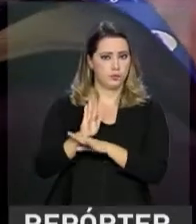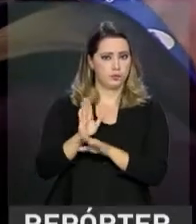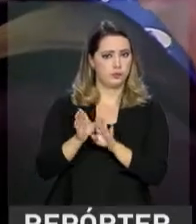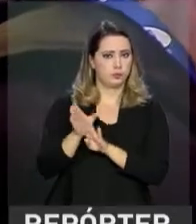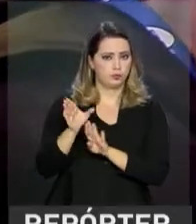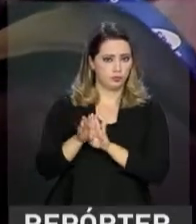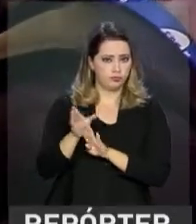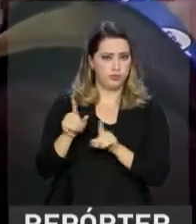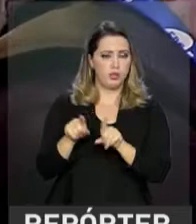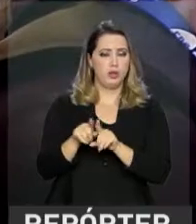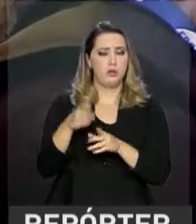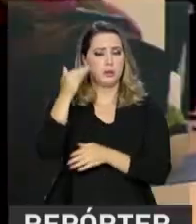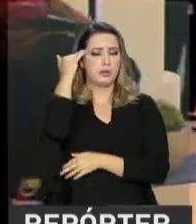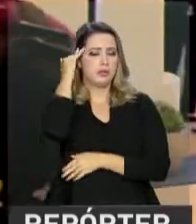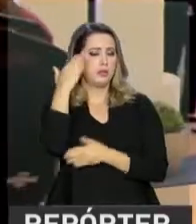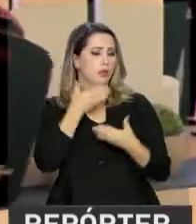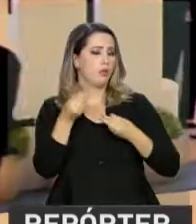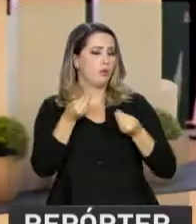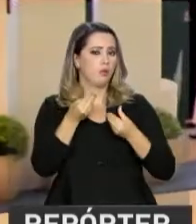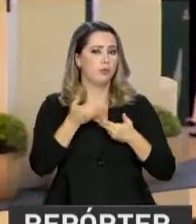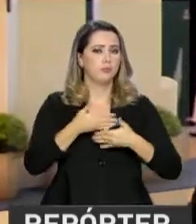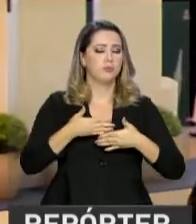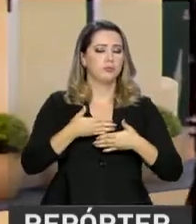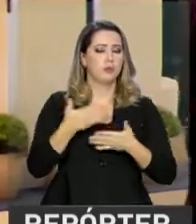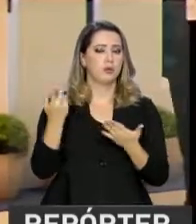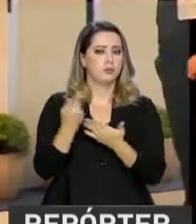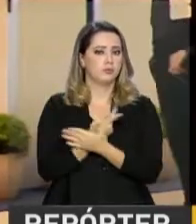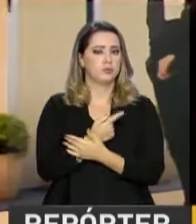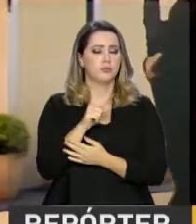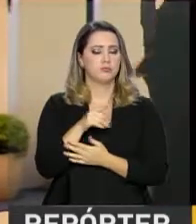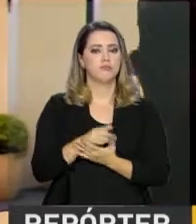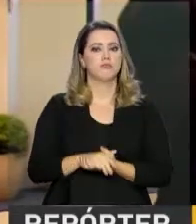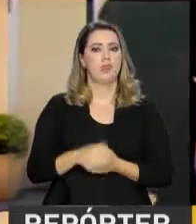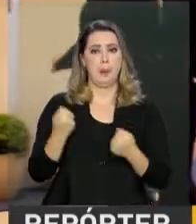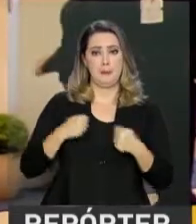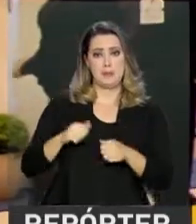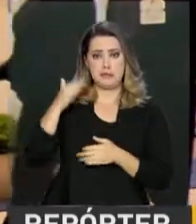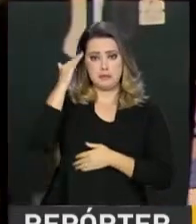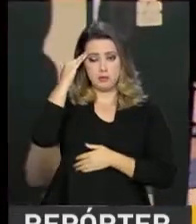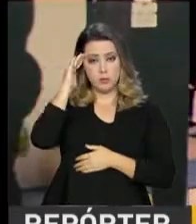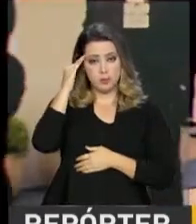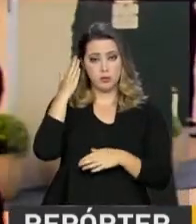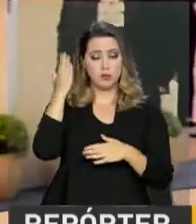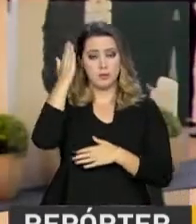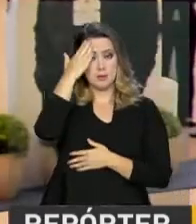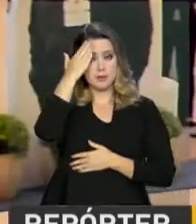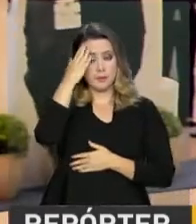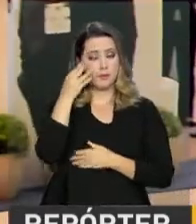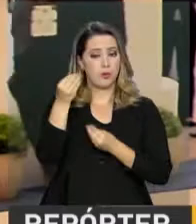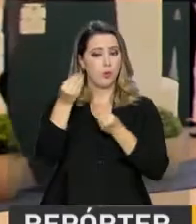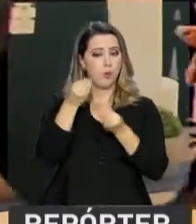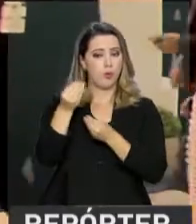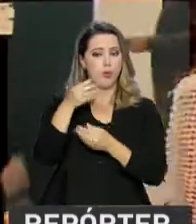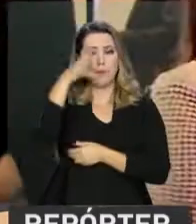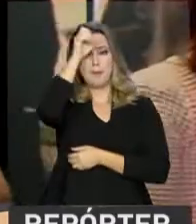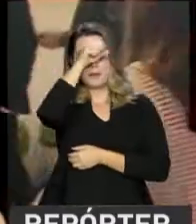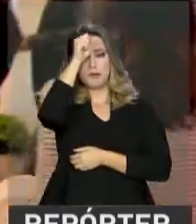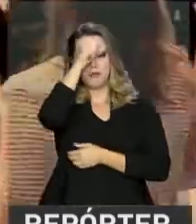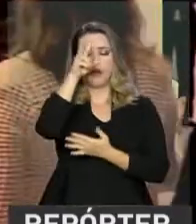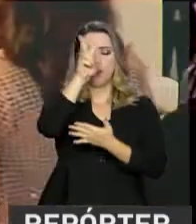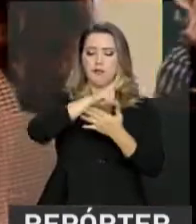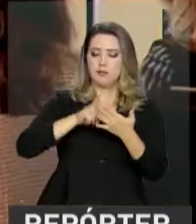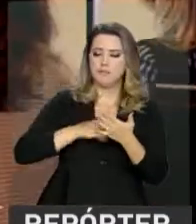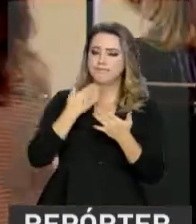entender melhor o processo entender isso pra colocar isso em prática eu possa praticar isso todos os dias aprender ler e escutar bastante